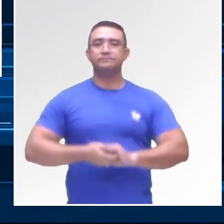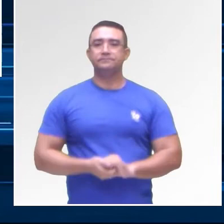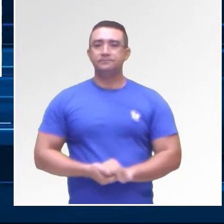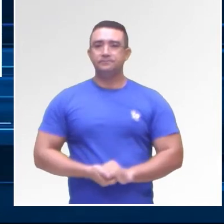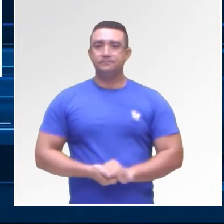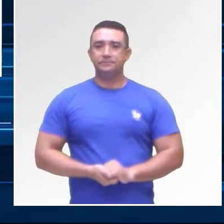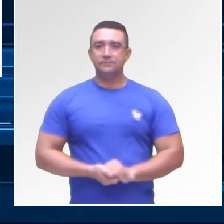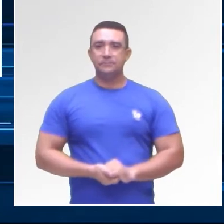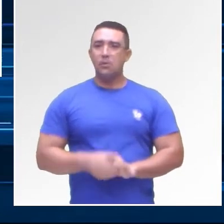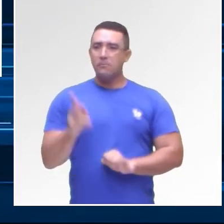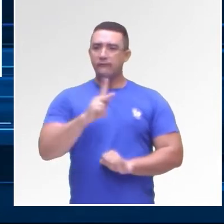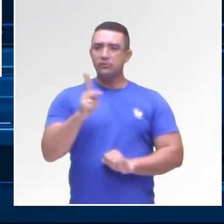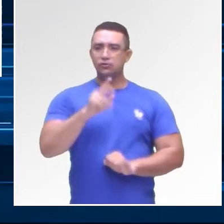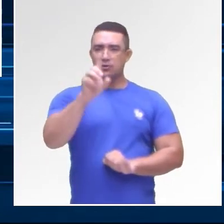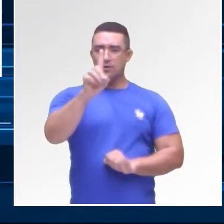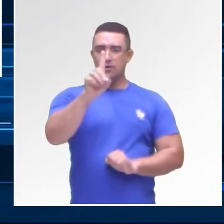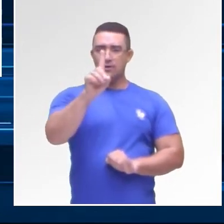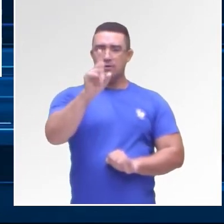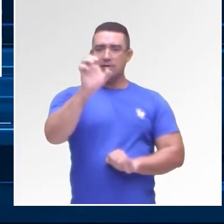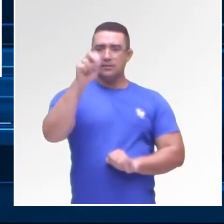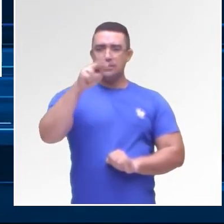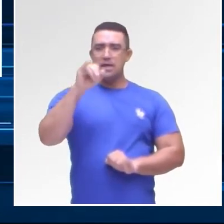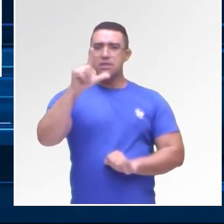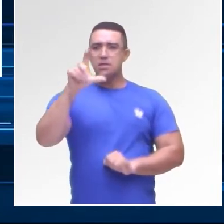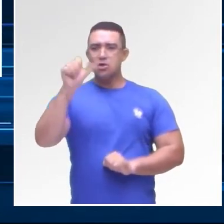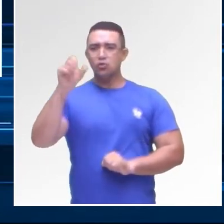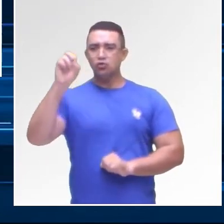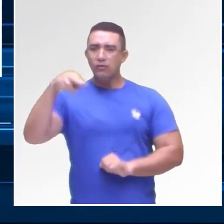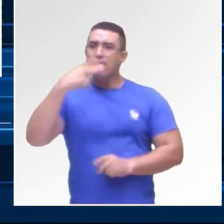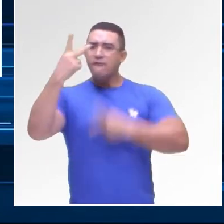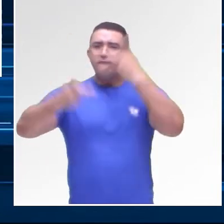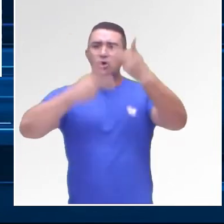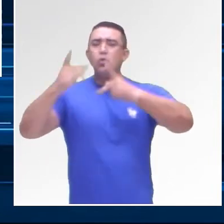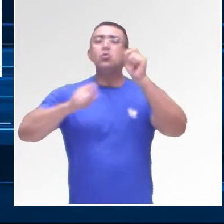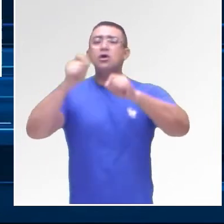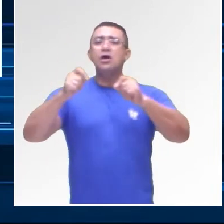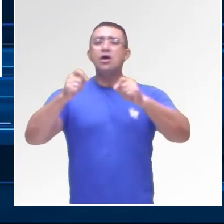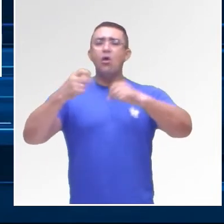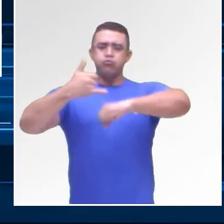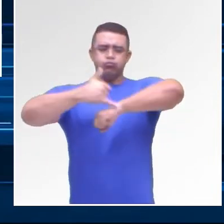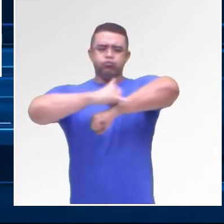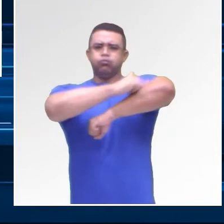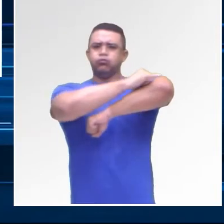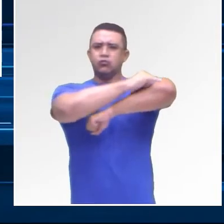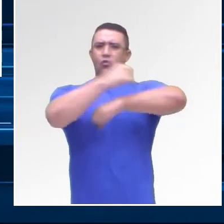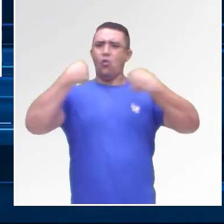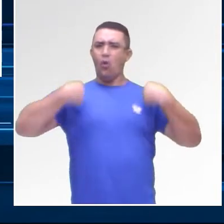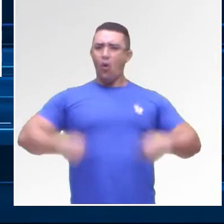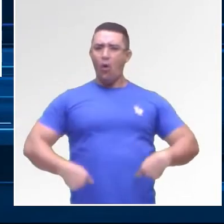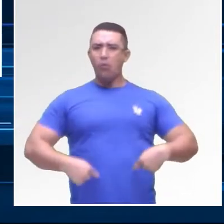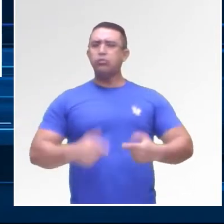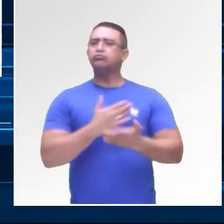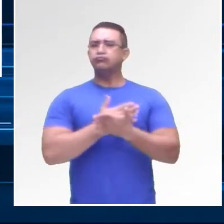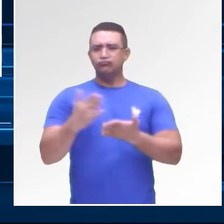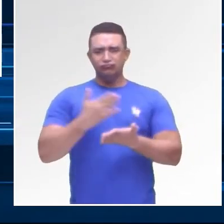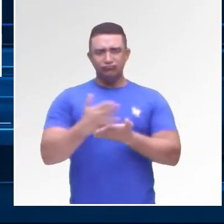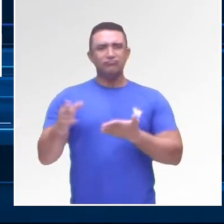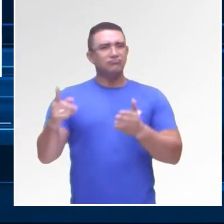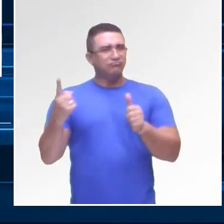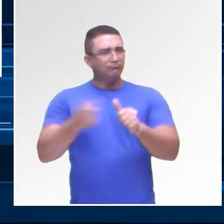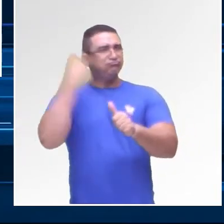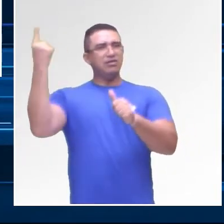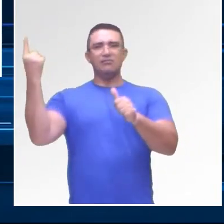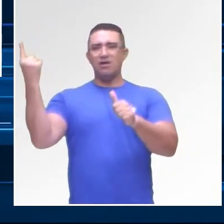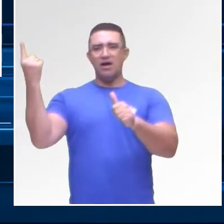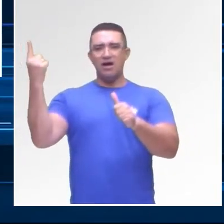pelo professor Denilson, que é o acúmulo de gordura no corpo. Vamos lá? Então, como primeira mudança